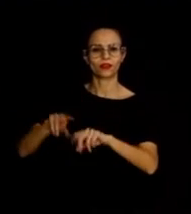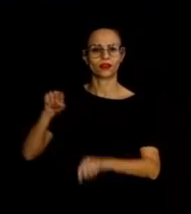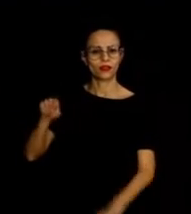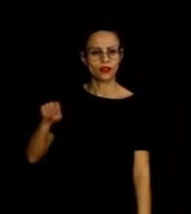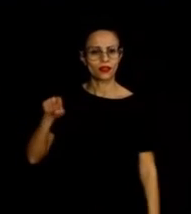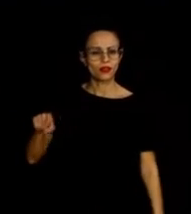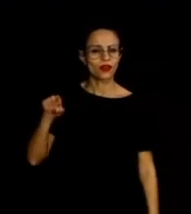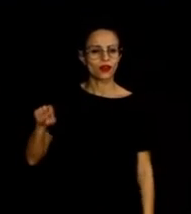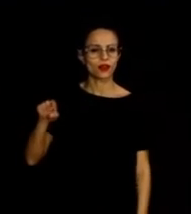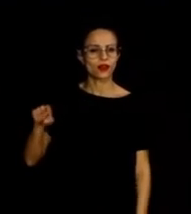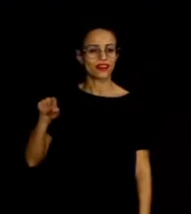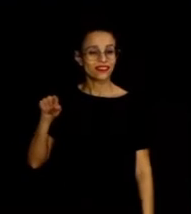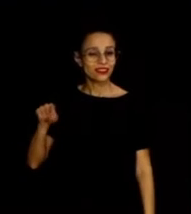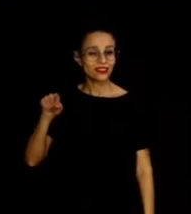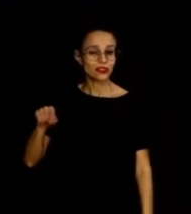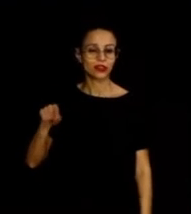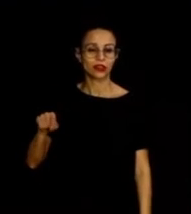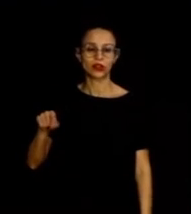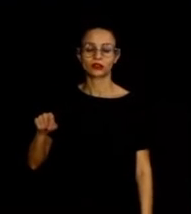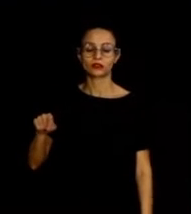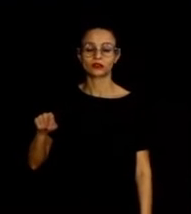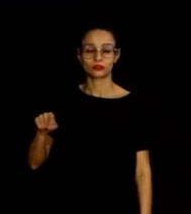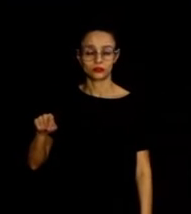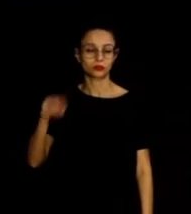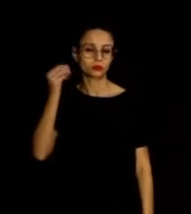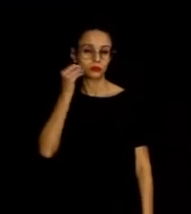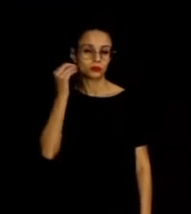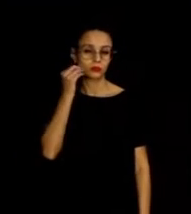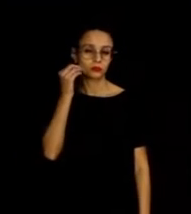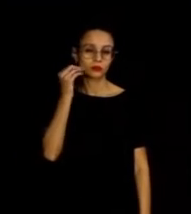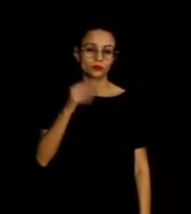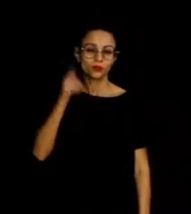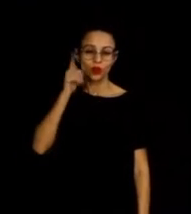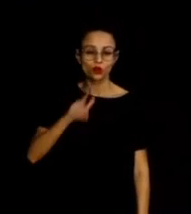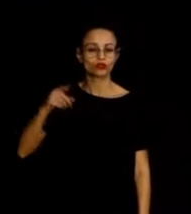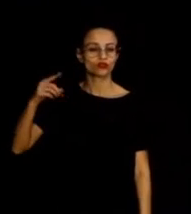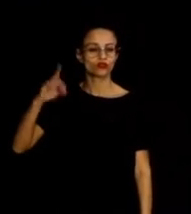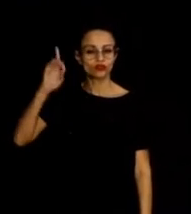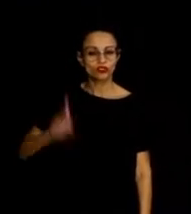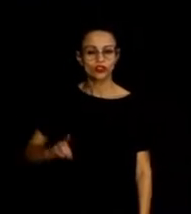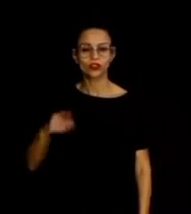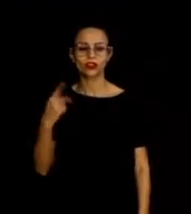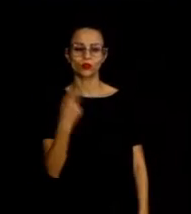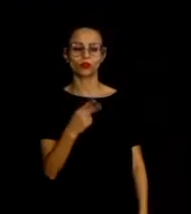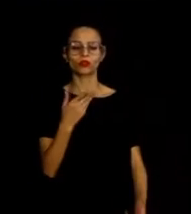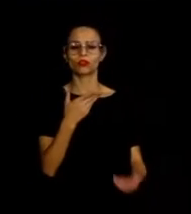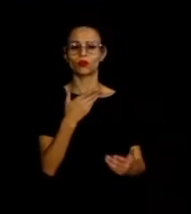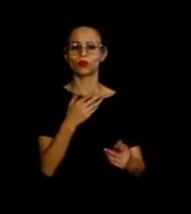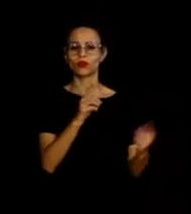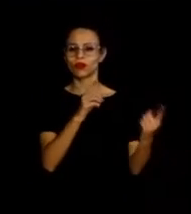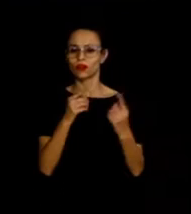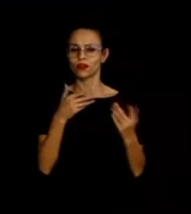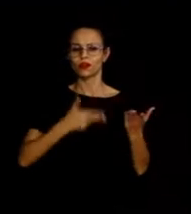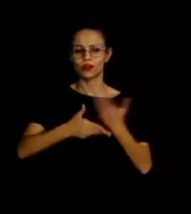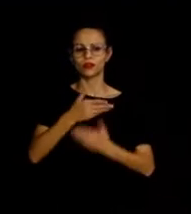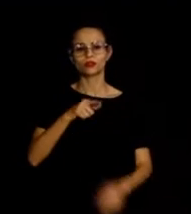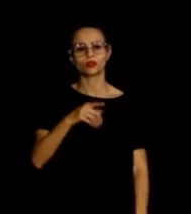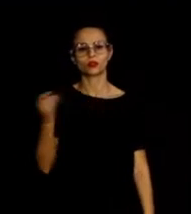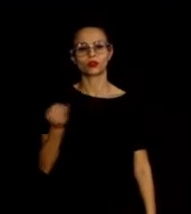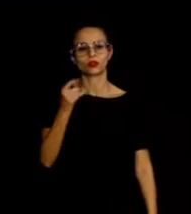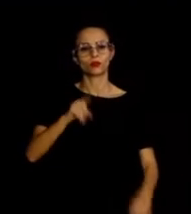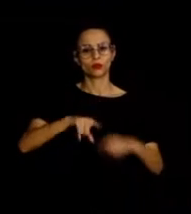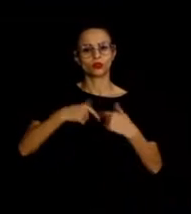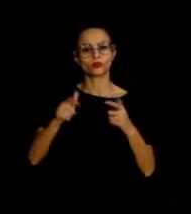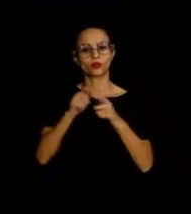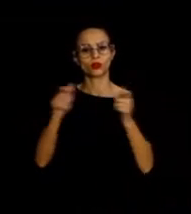esquentando a barriga lá no balcão do fórum para tentar conseguir o direito ali para o seu cliente e por isso a maior parte dos